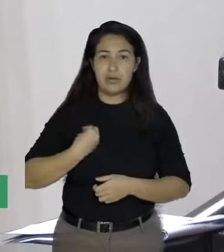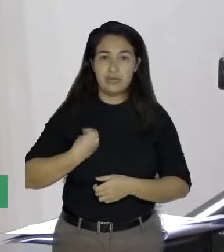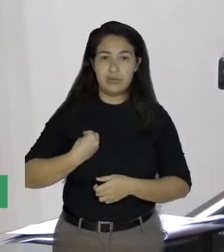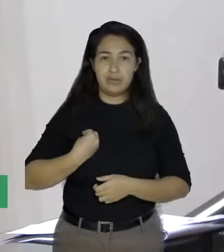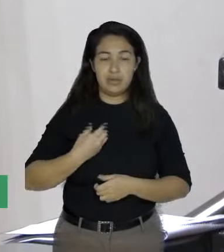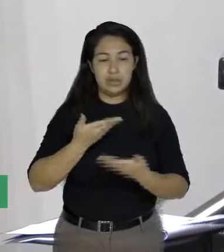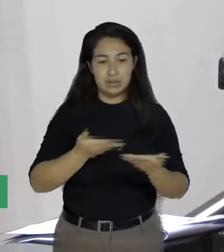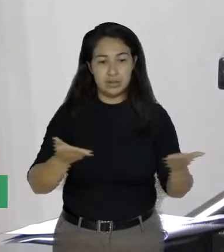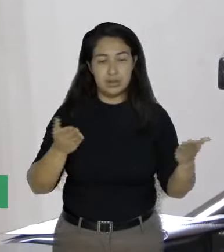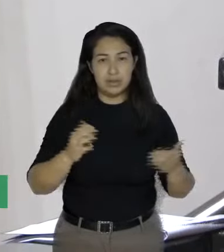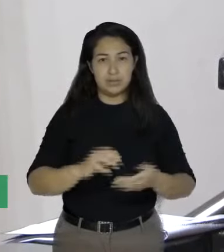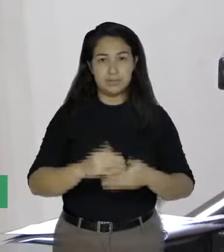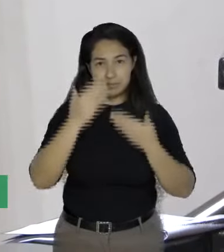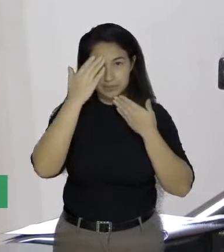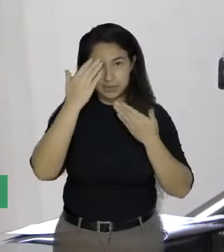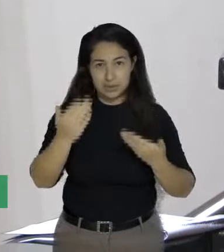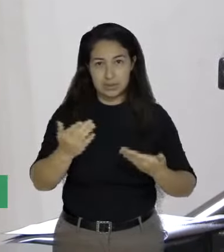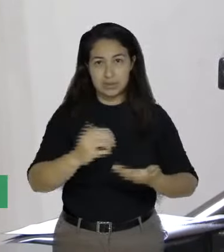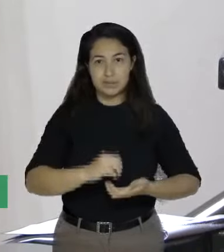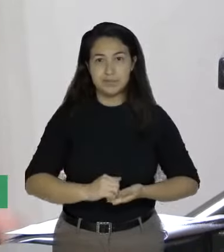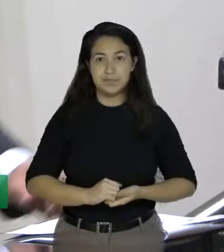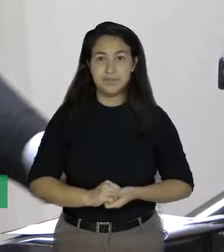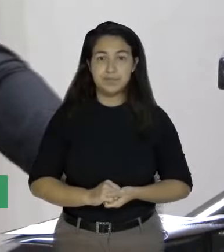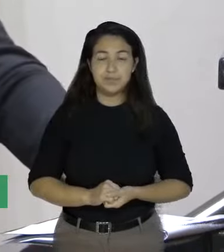cidadão Catarinense Muito obrigado